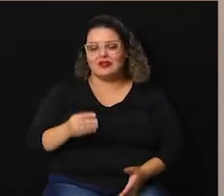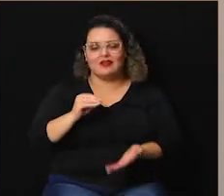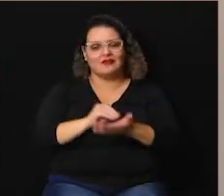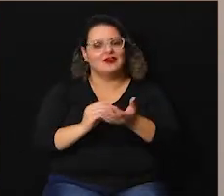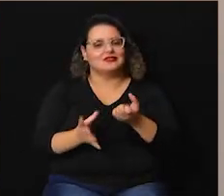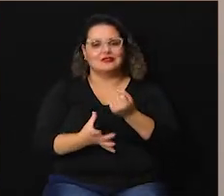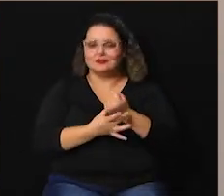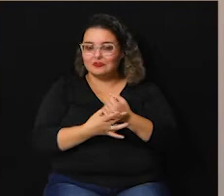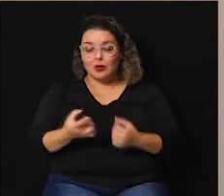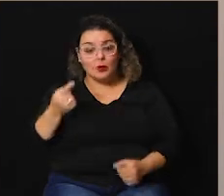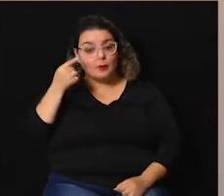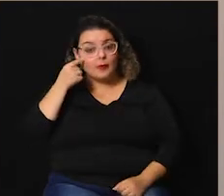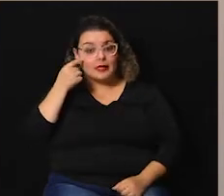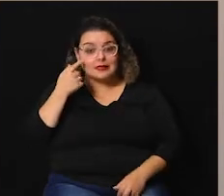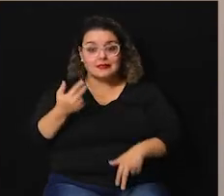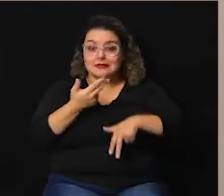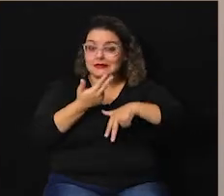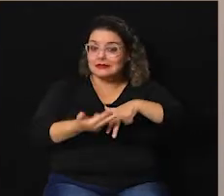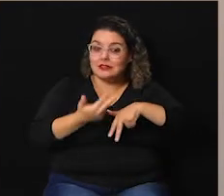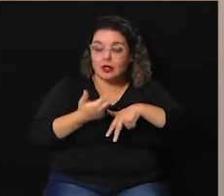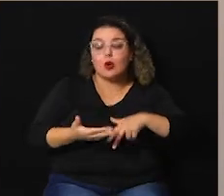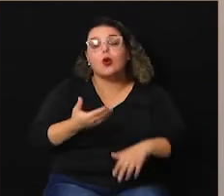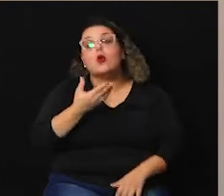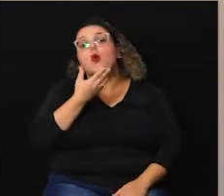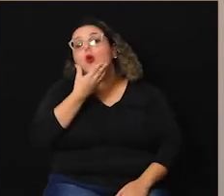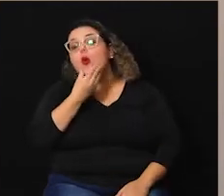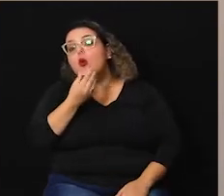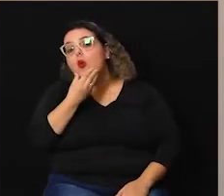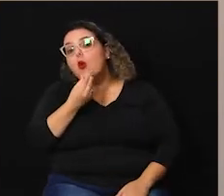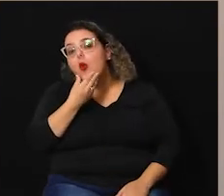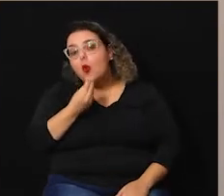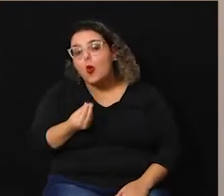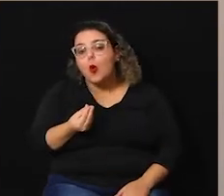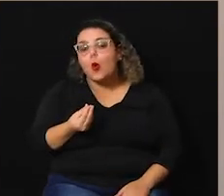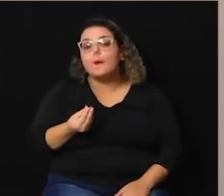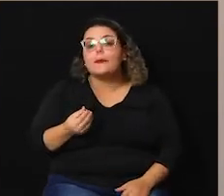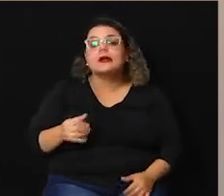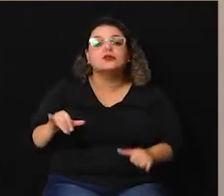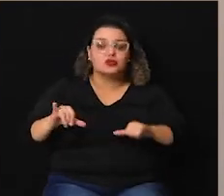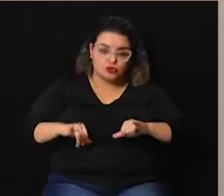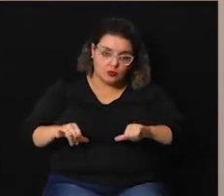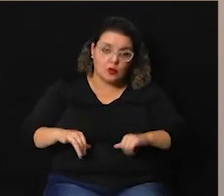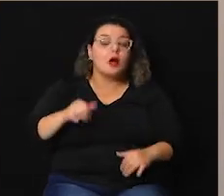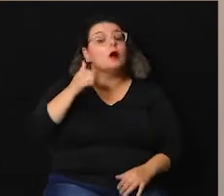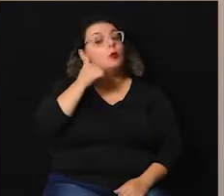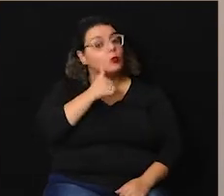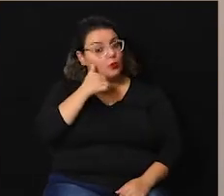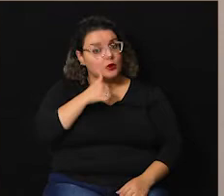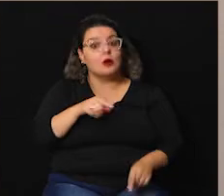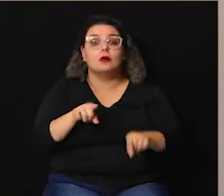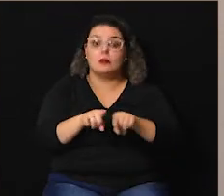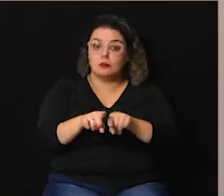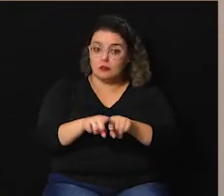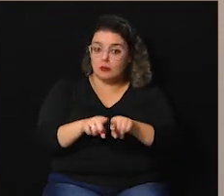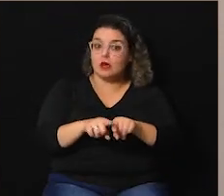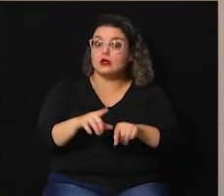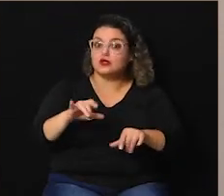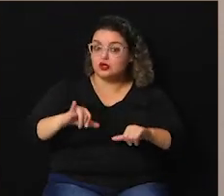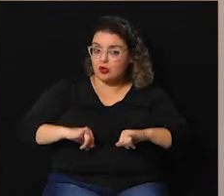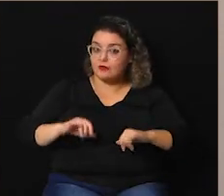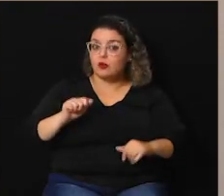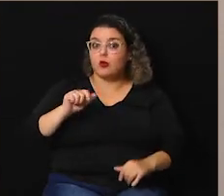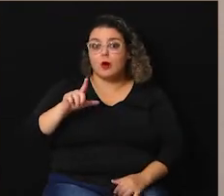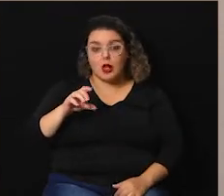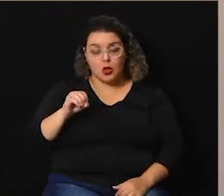gente pensar em relação aos gêneros, embora os homens sejam mais acometidos, as mulheres também são acometidas pela alopécia,